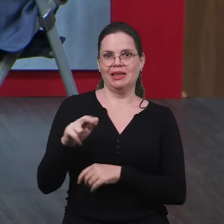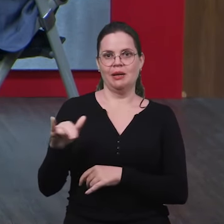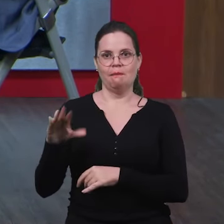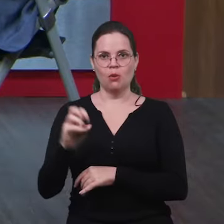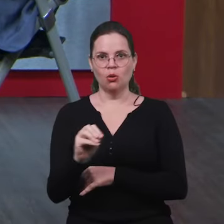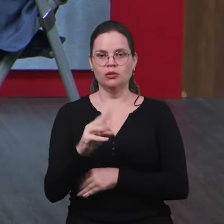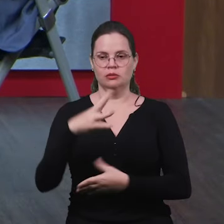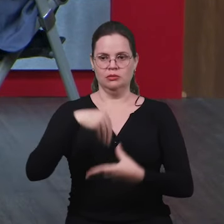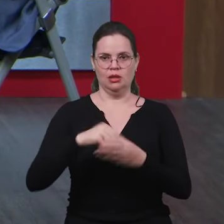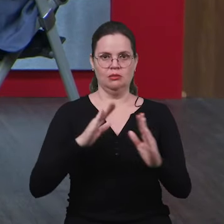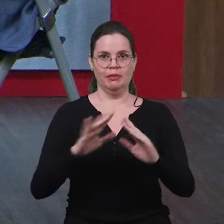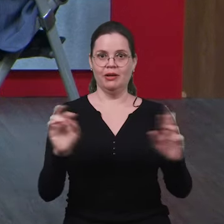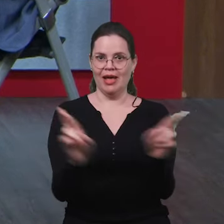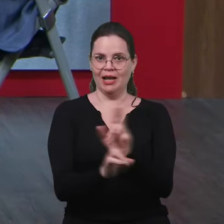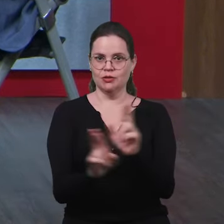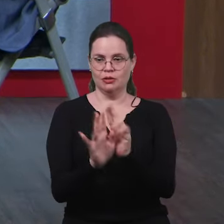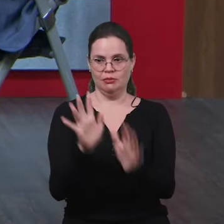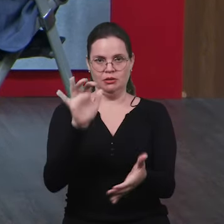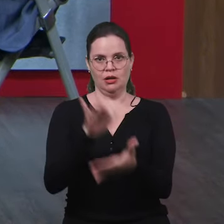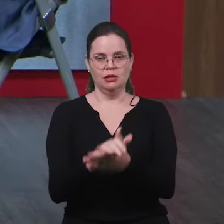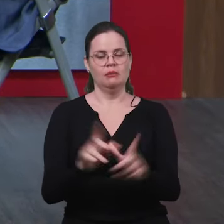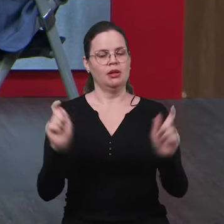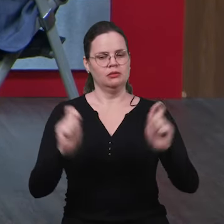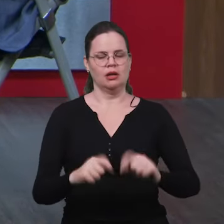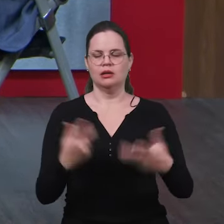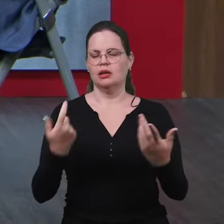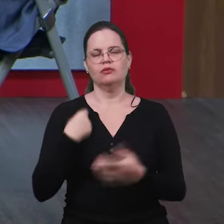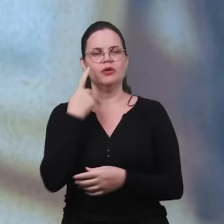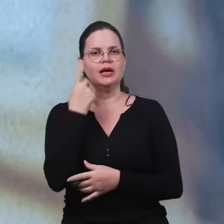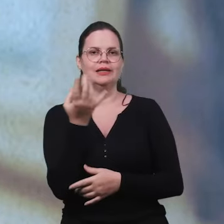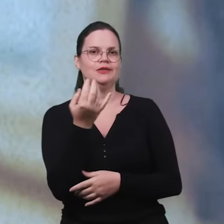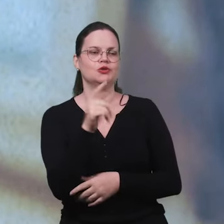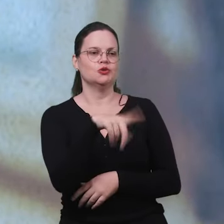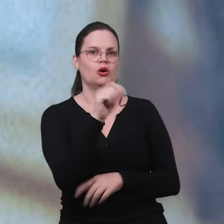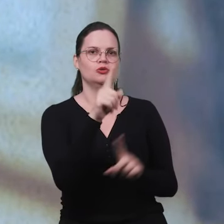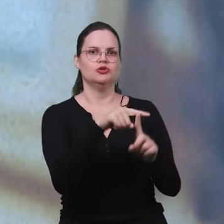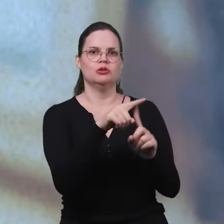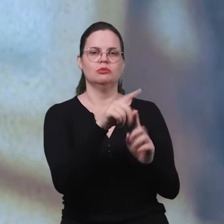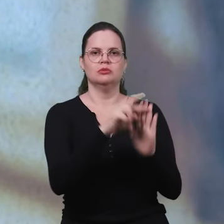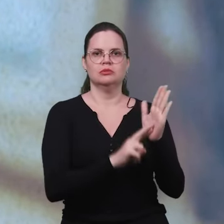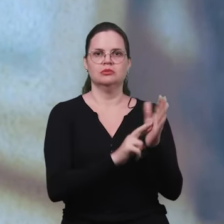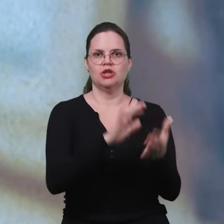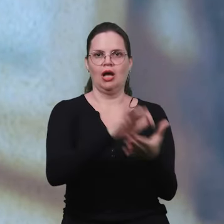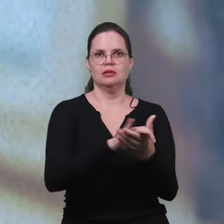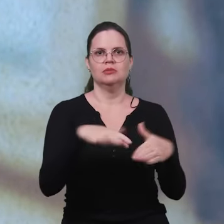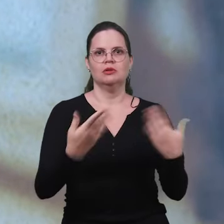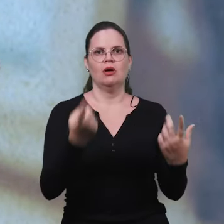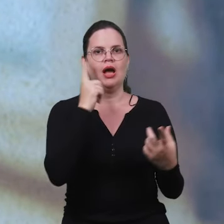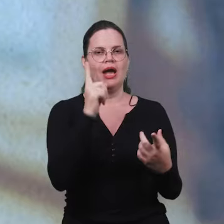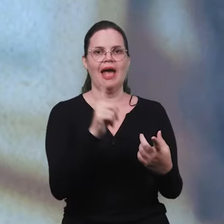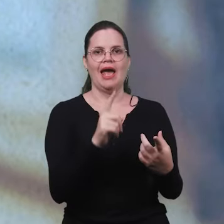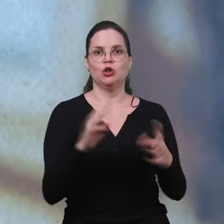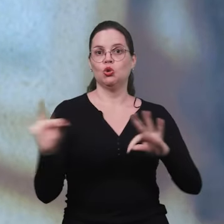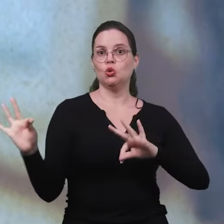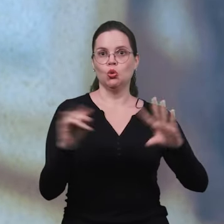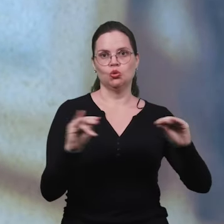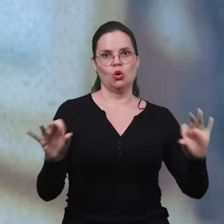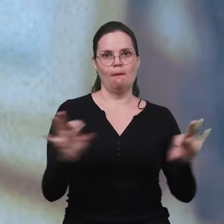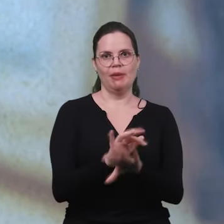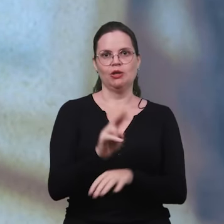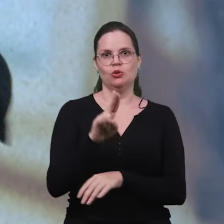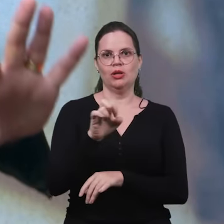no relacionamento. Então, ele elege um regime de bens, por exemplo, vai ser o da comunhão universal.